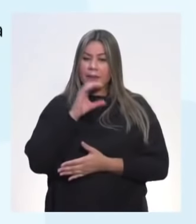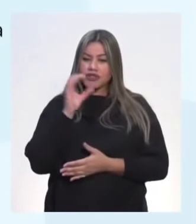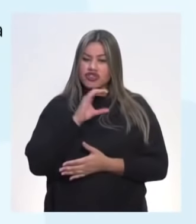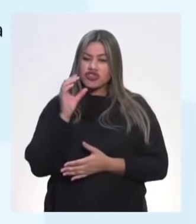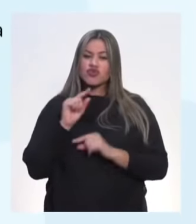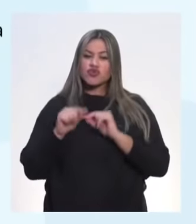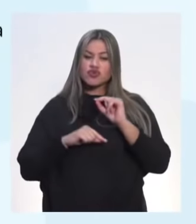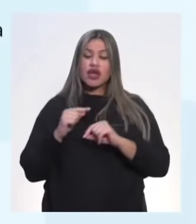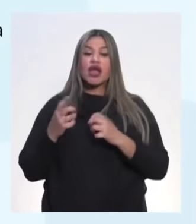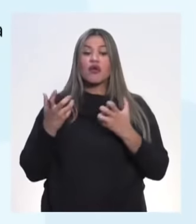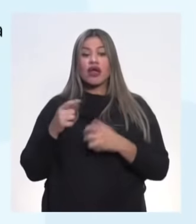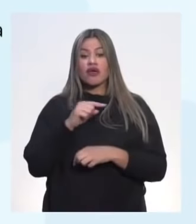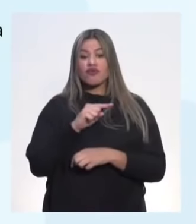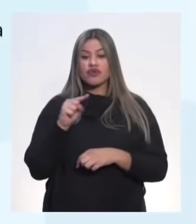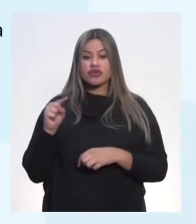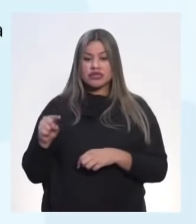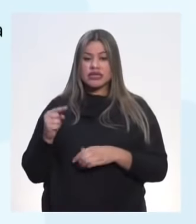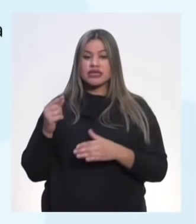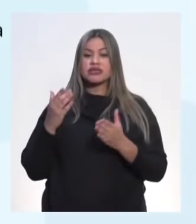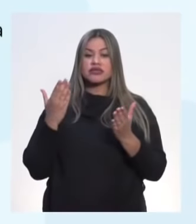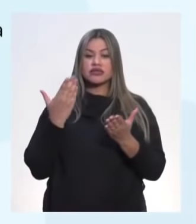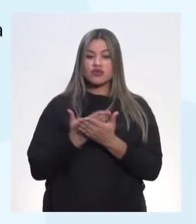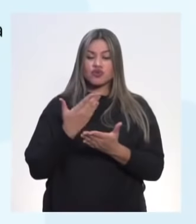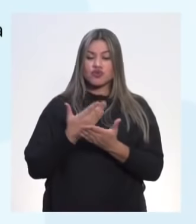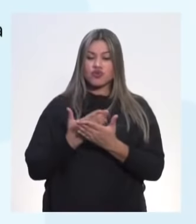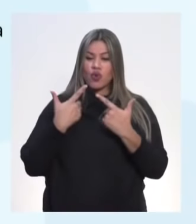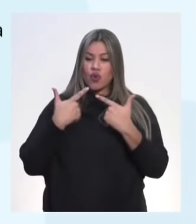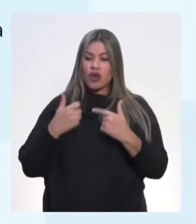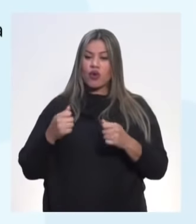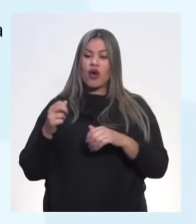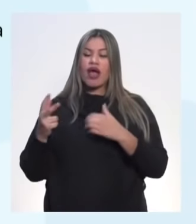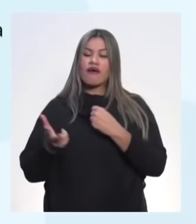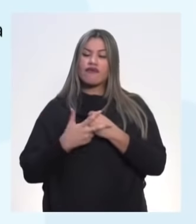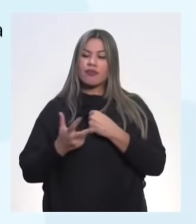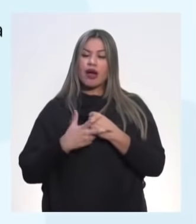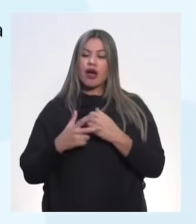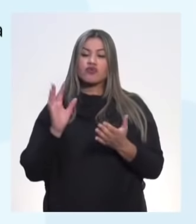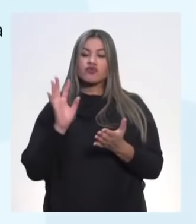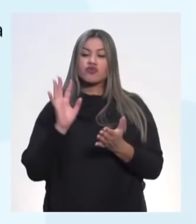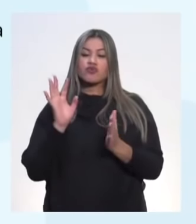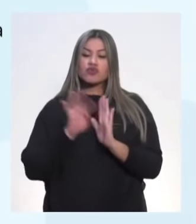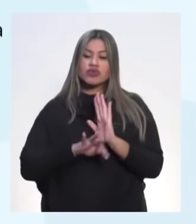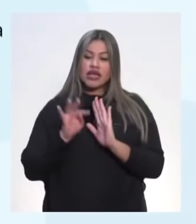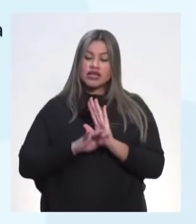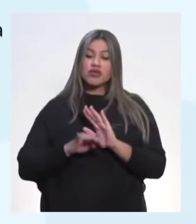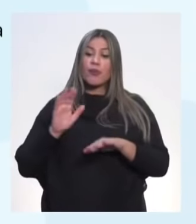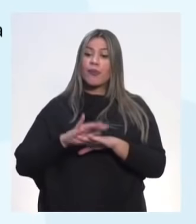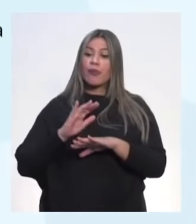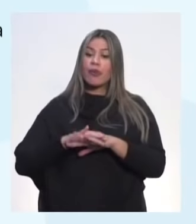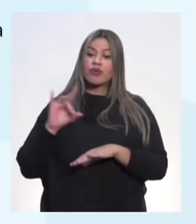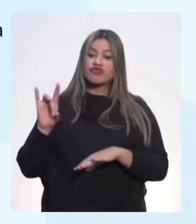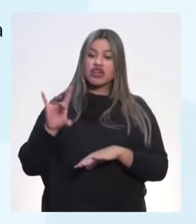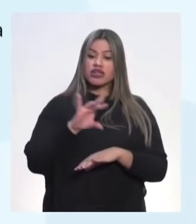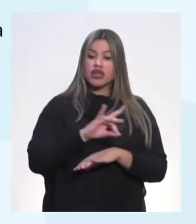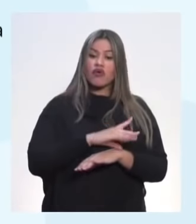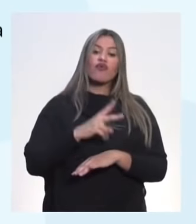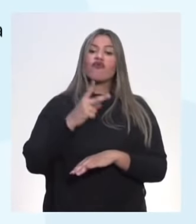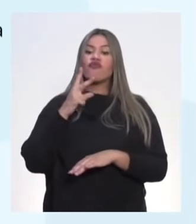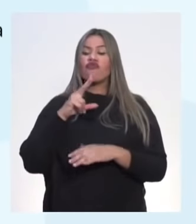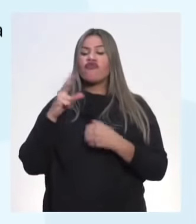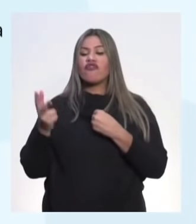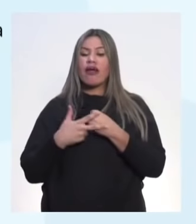que, tendo em vista aí o que a gente já fez, que trabalhou a linguagem verbal do texto, eu quero que agora vocês produzam alguma coisa com uma linguagem não verbal.